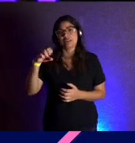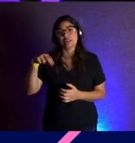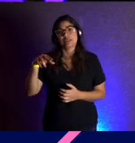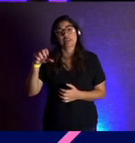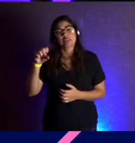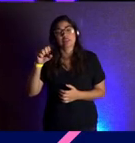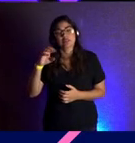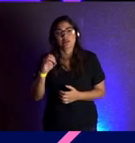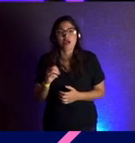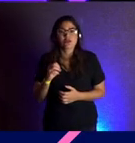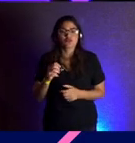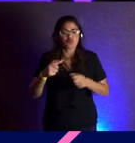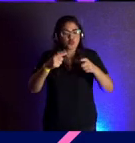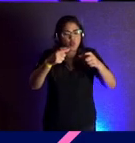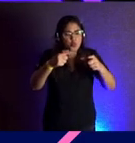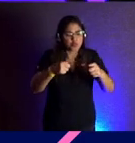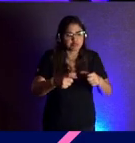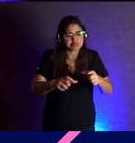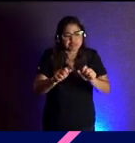o mapeamento, enfim.